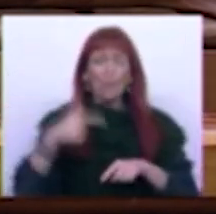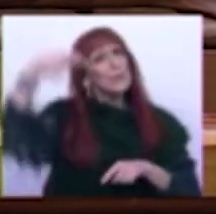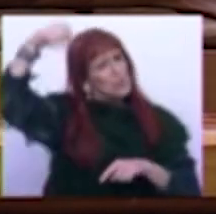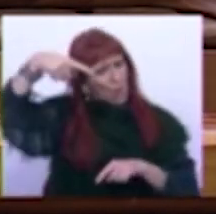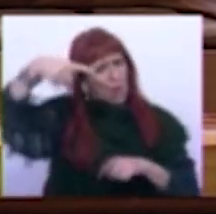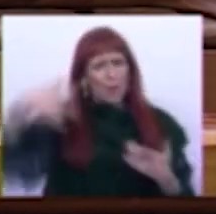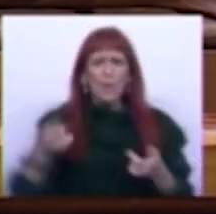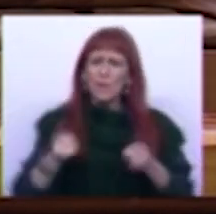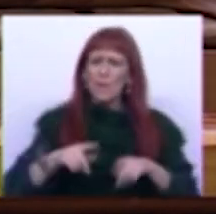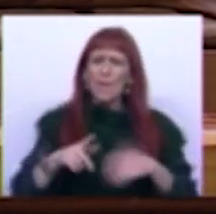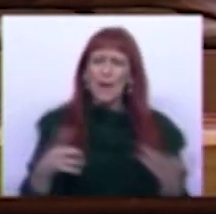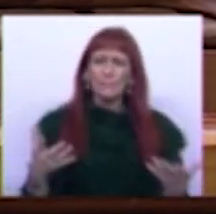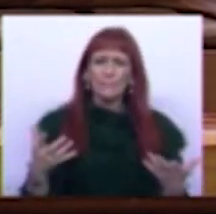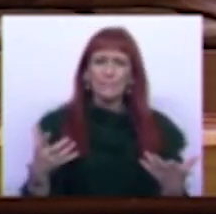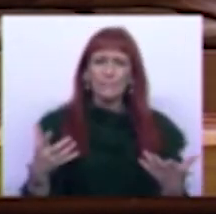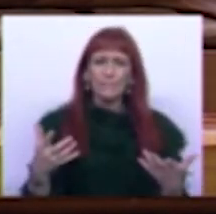também